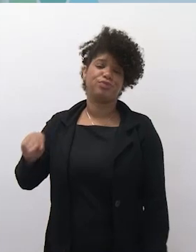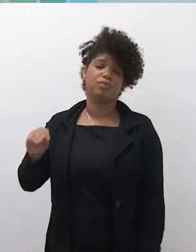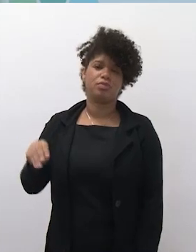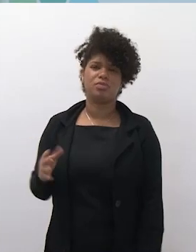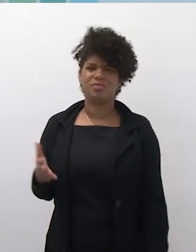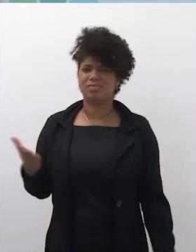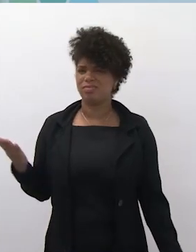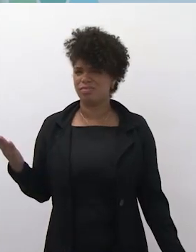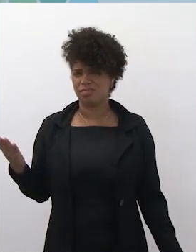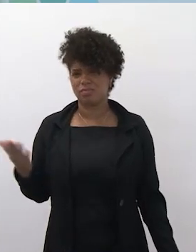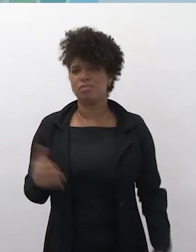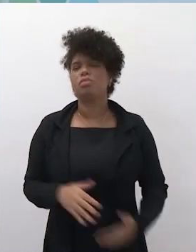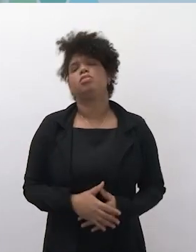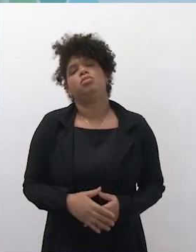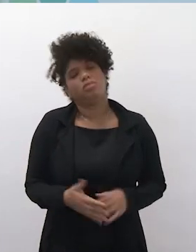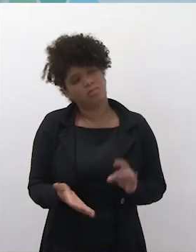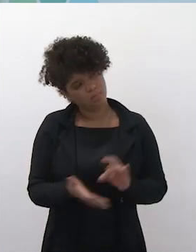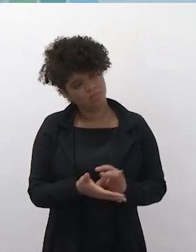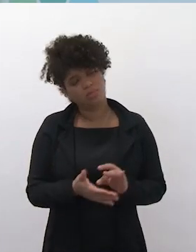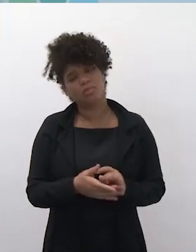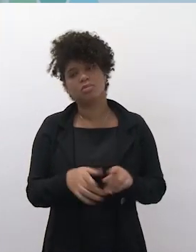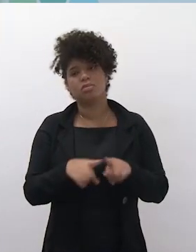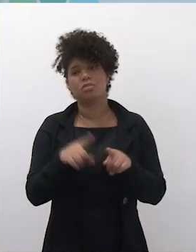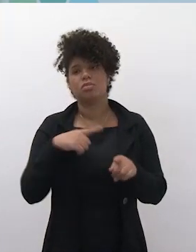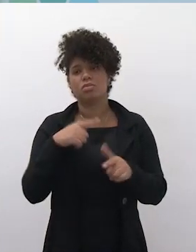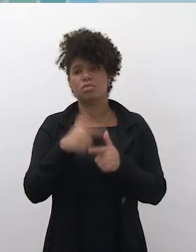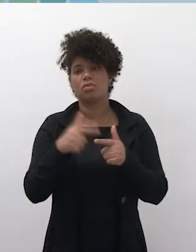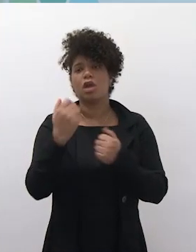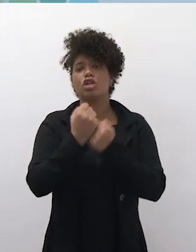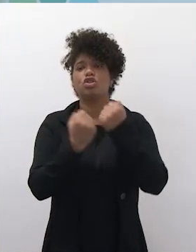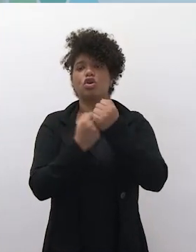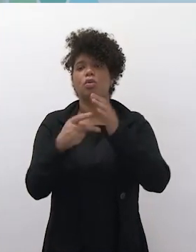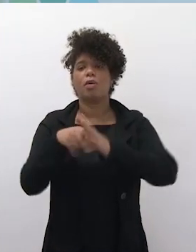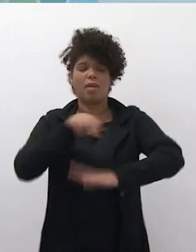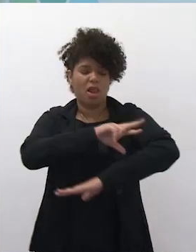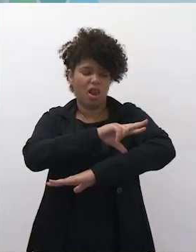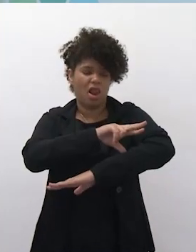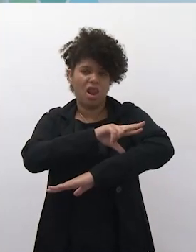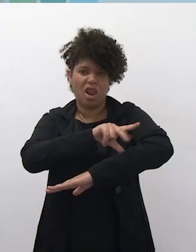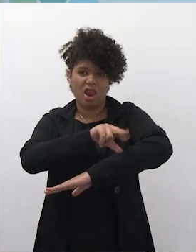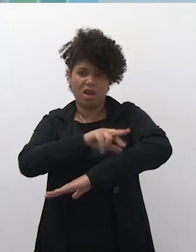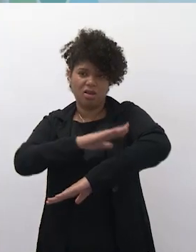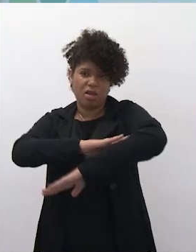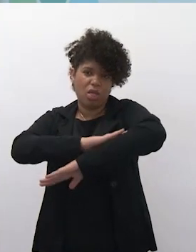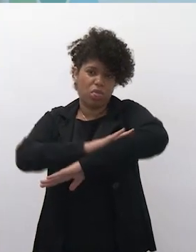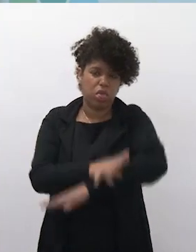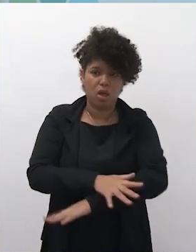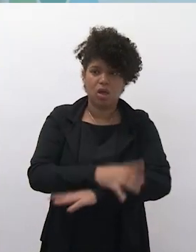precisam chegar. E problemas estruturais, né? Como o racismo, como a